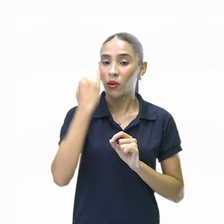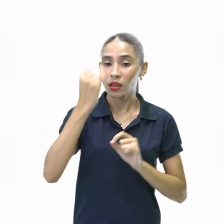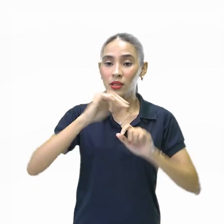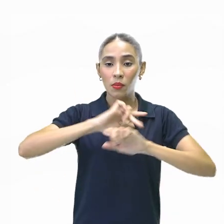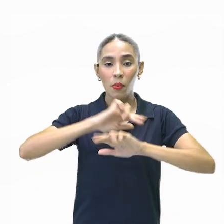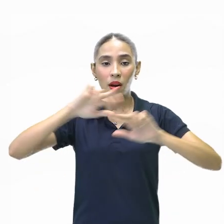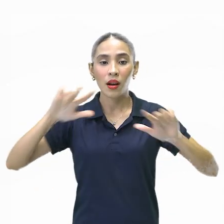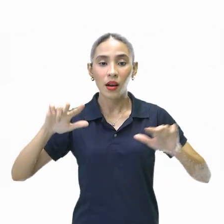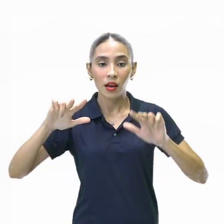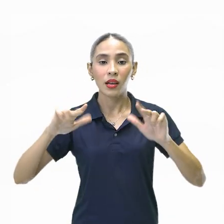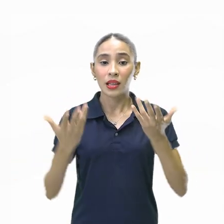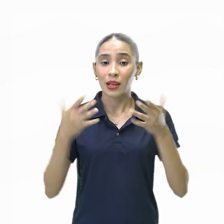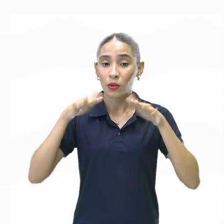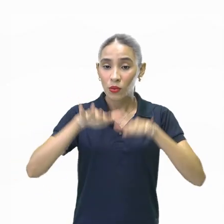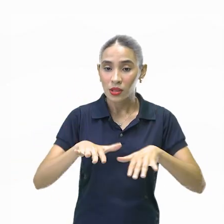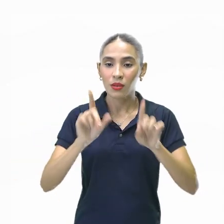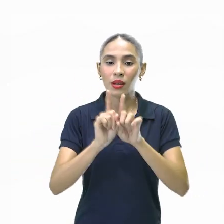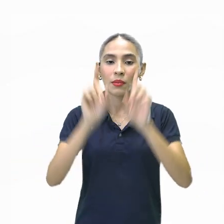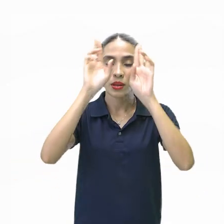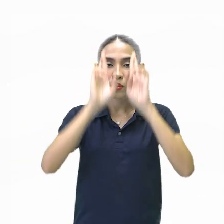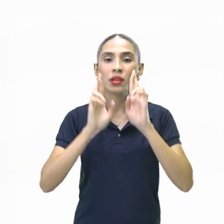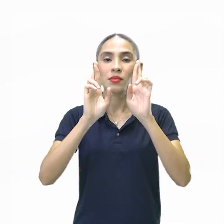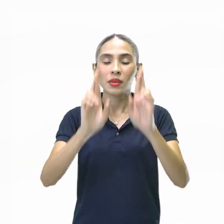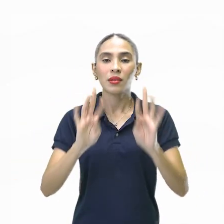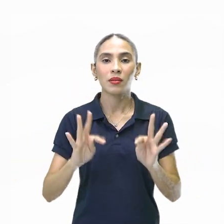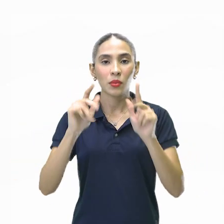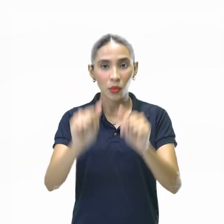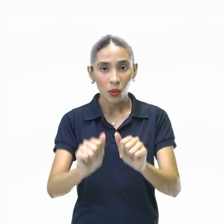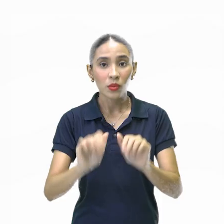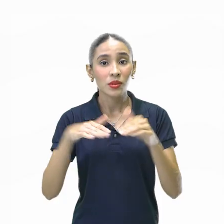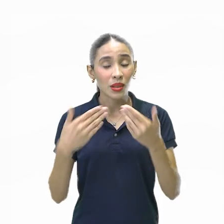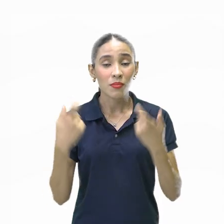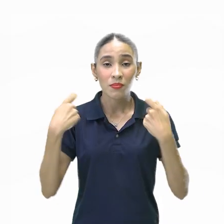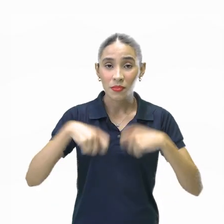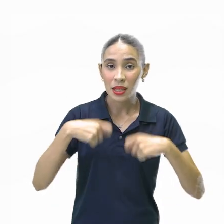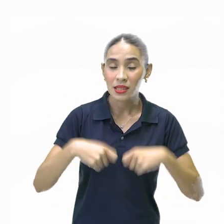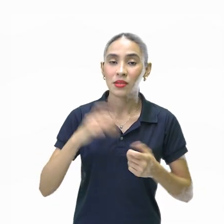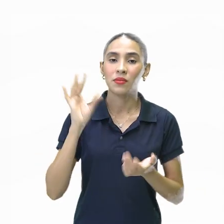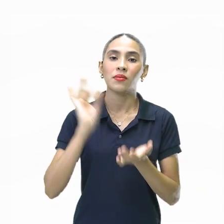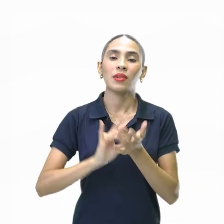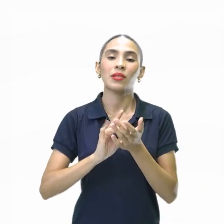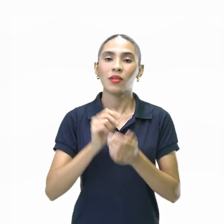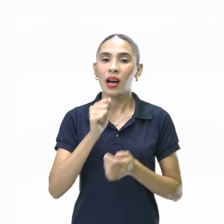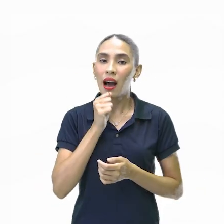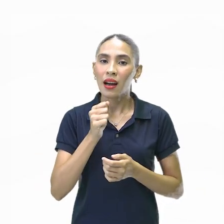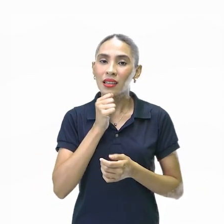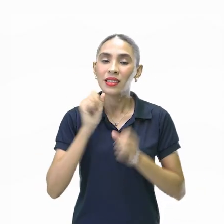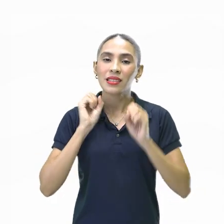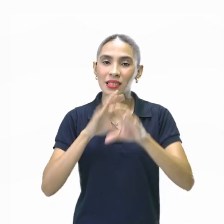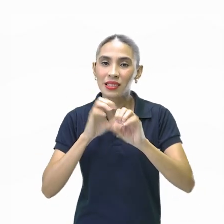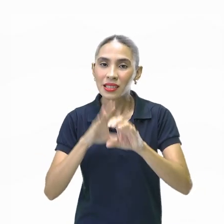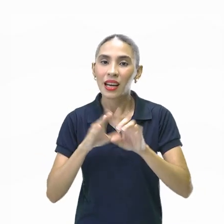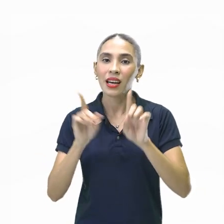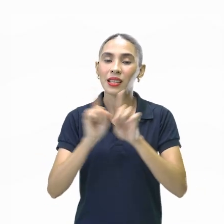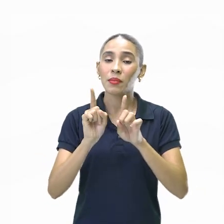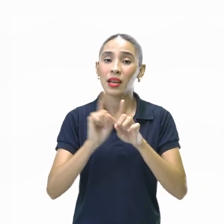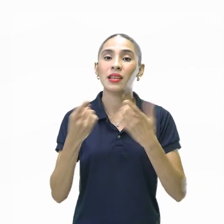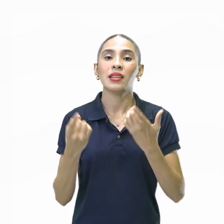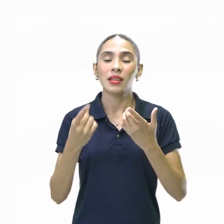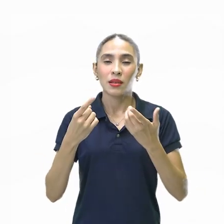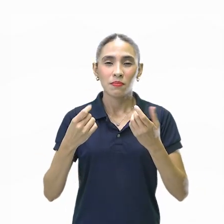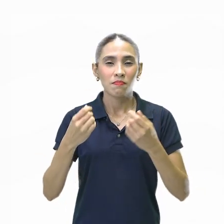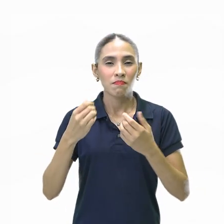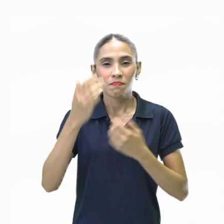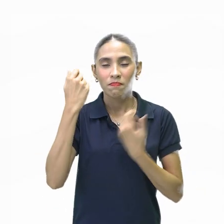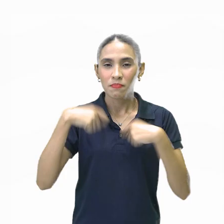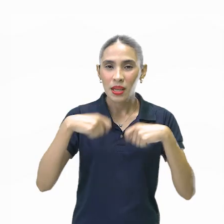diversidade, da inclusão e do respeito mútuo. Isso precisa ser muito trabalhado, causar essa sensibilização nas pessoas